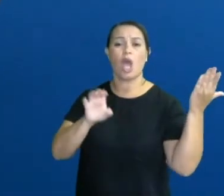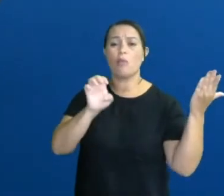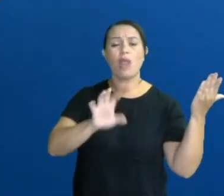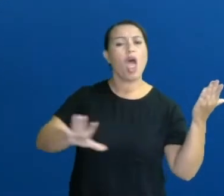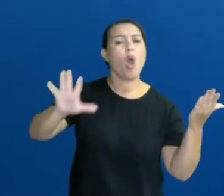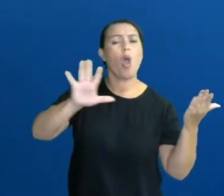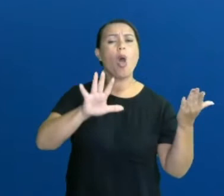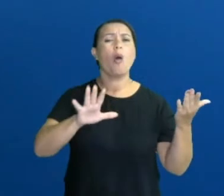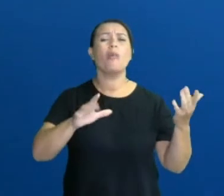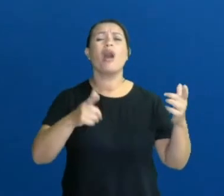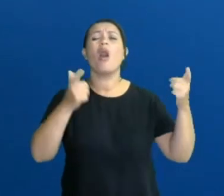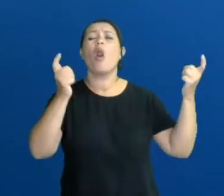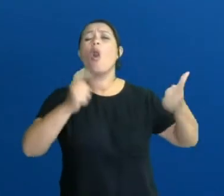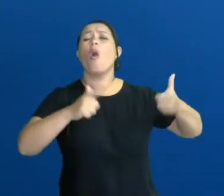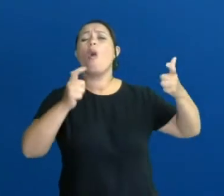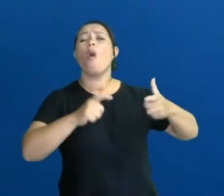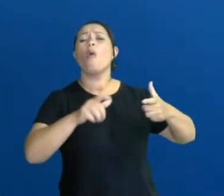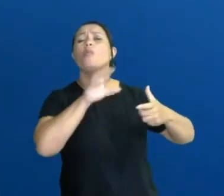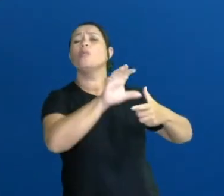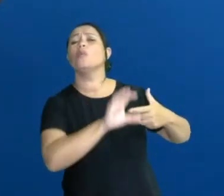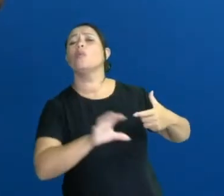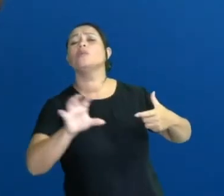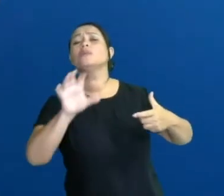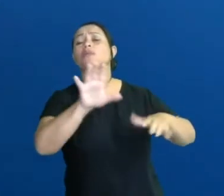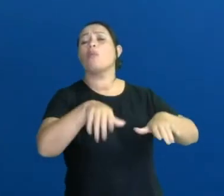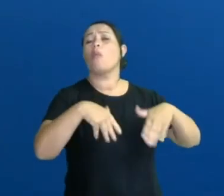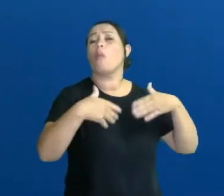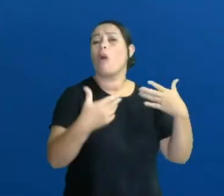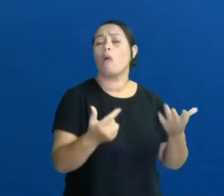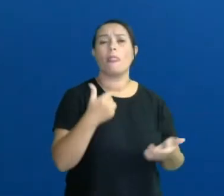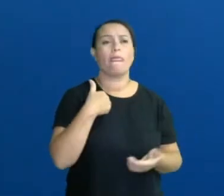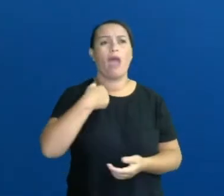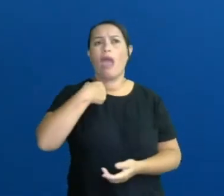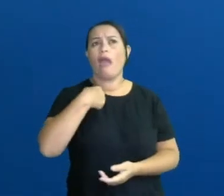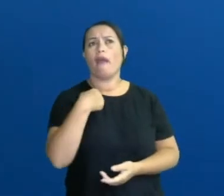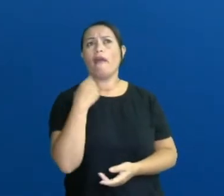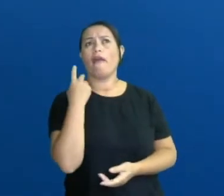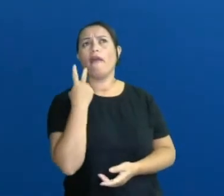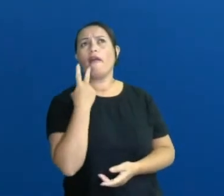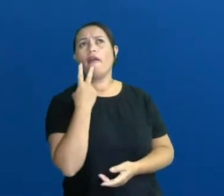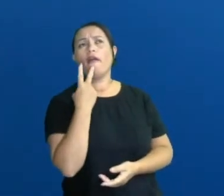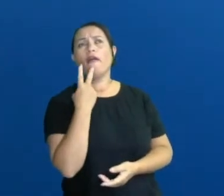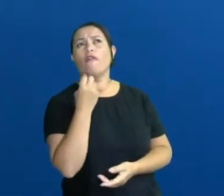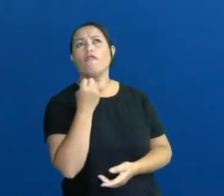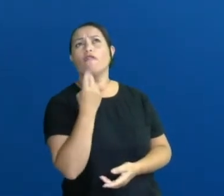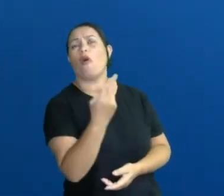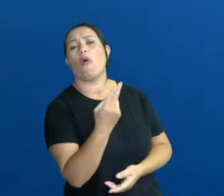Europa, mas em que parte da Europa você vai, por exemplo? Vou